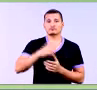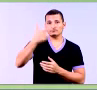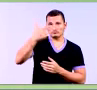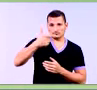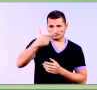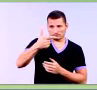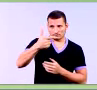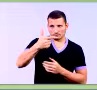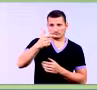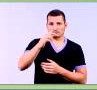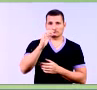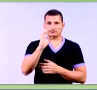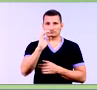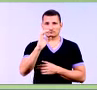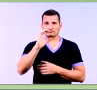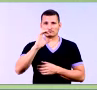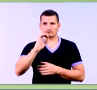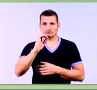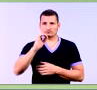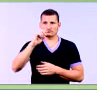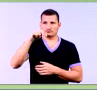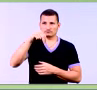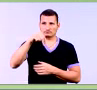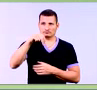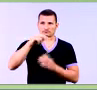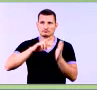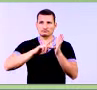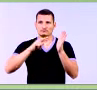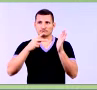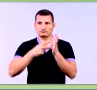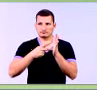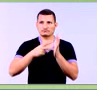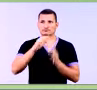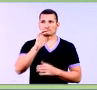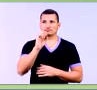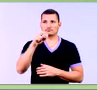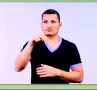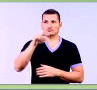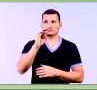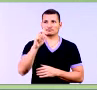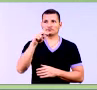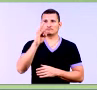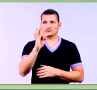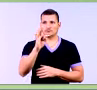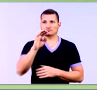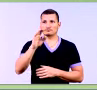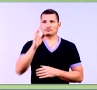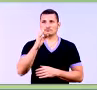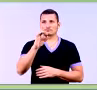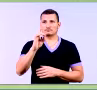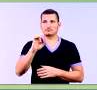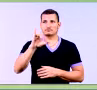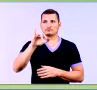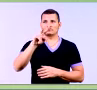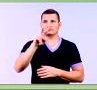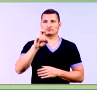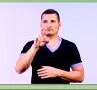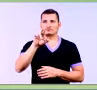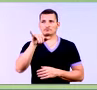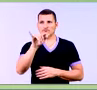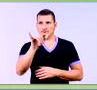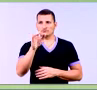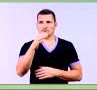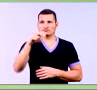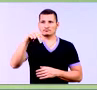segundo modelo é o CDN, que significa Content Delivery Network. O